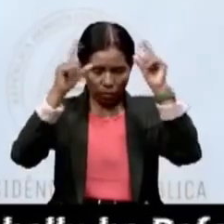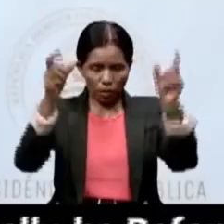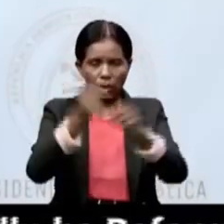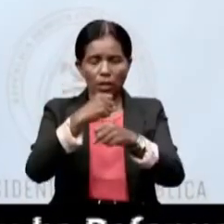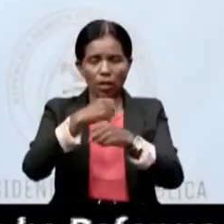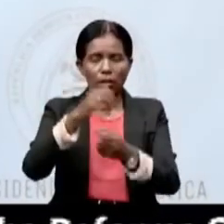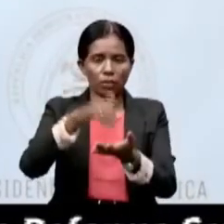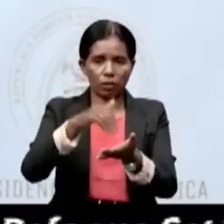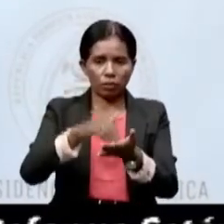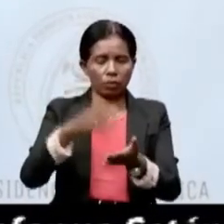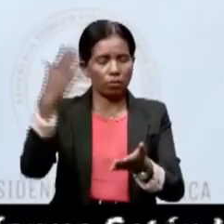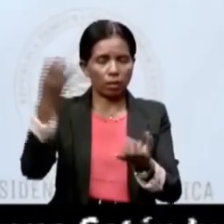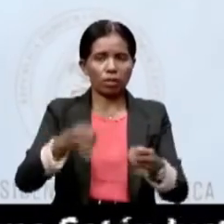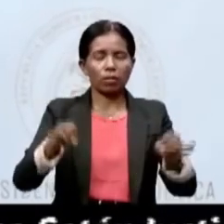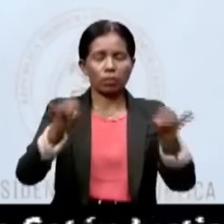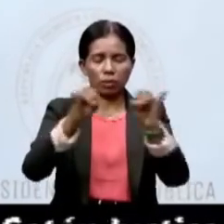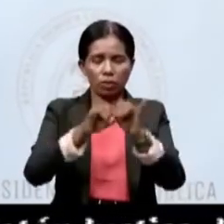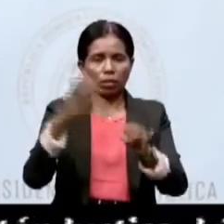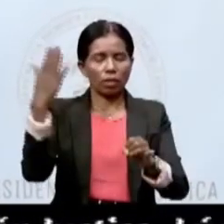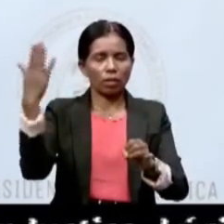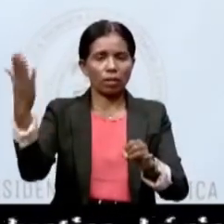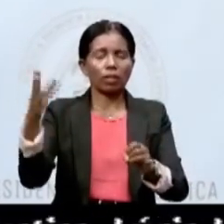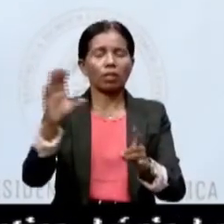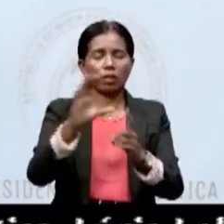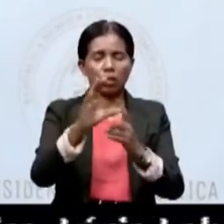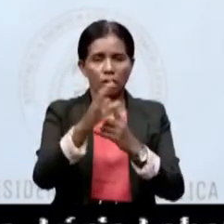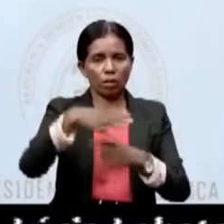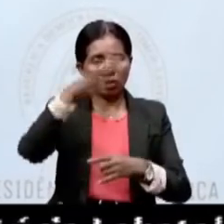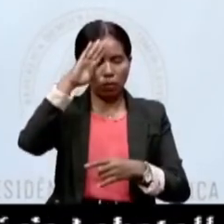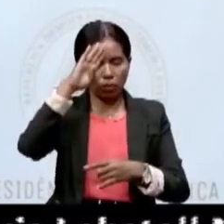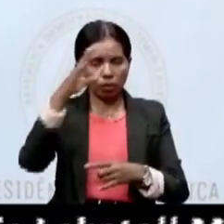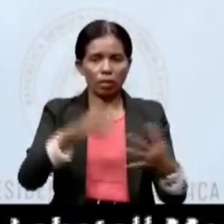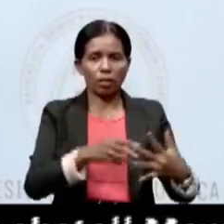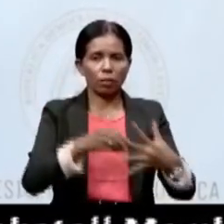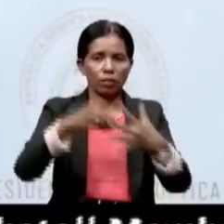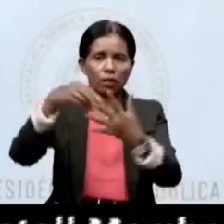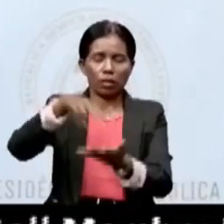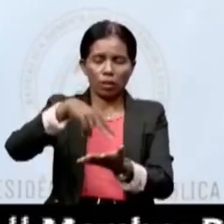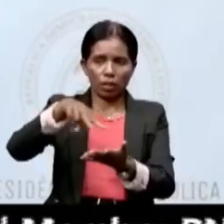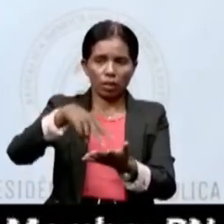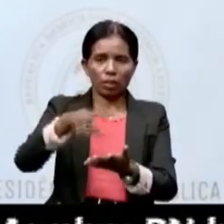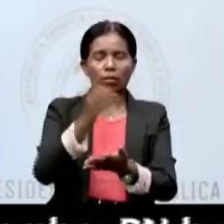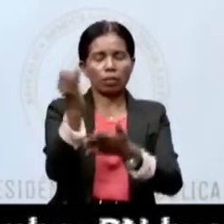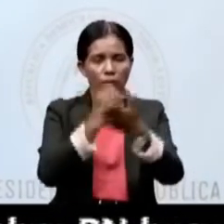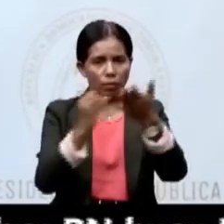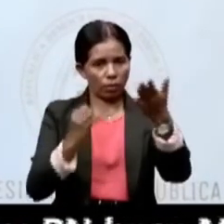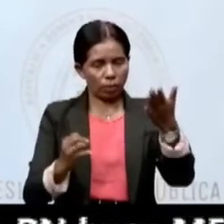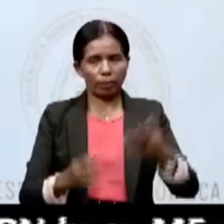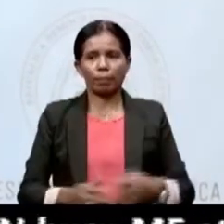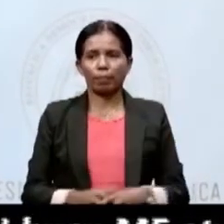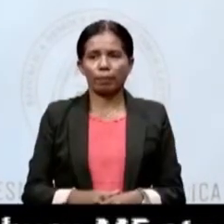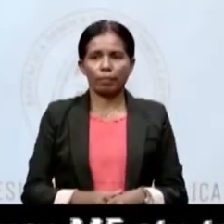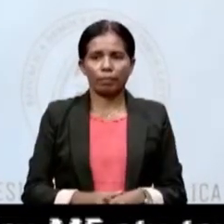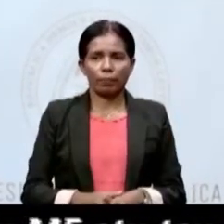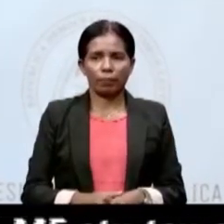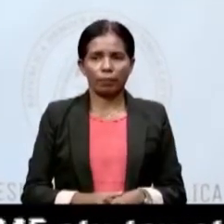estudo superior e a Instituto Superior de Arte Cuba e a especialidade de dança, música no pintura. Dança de